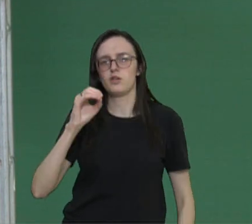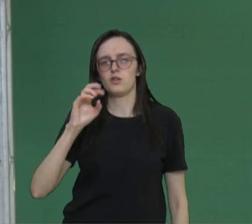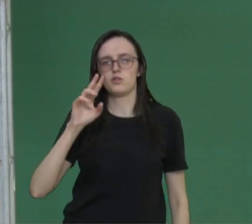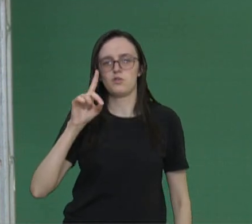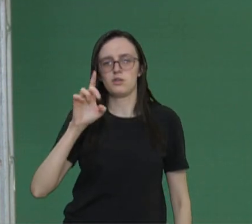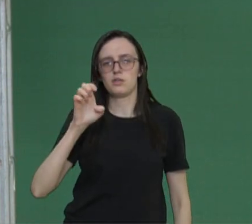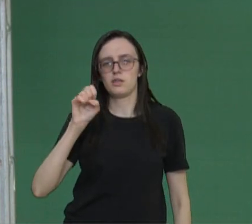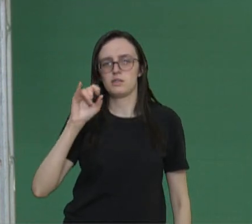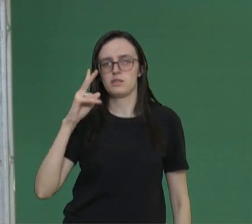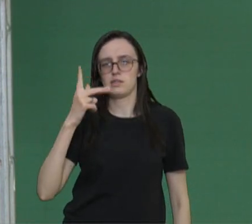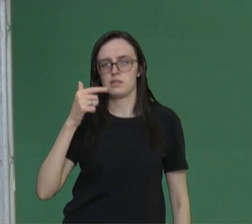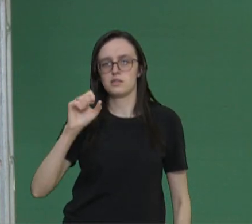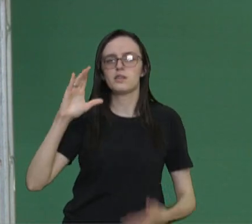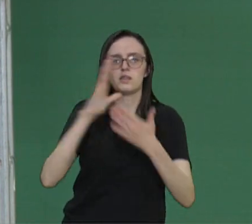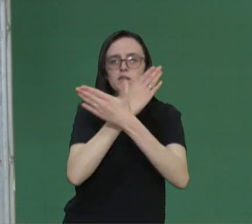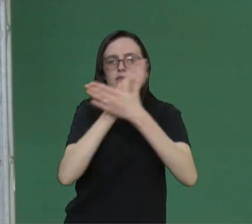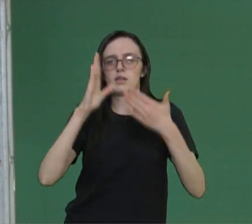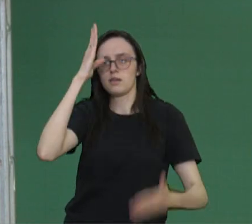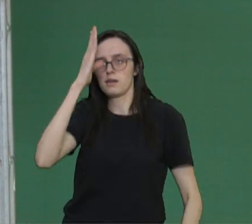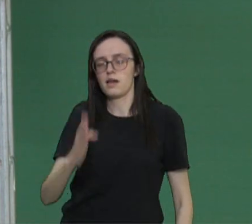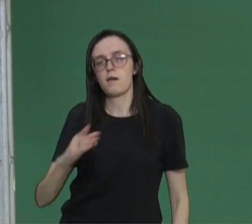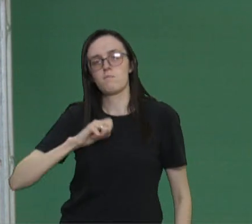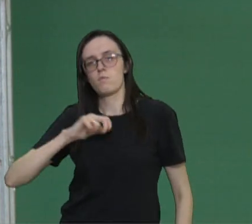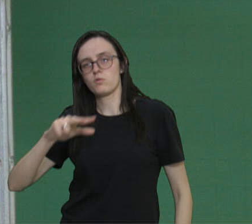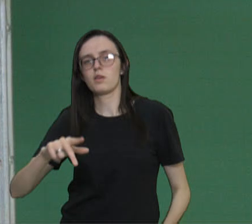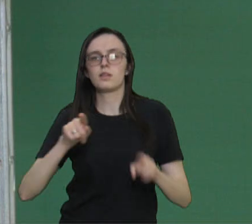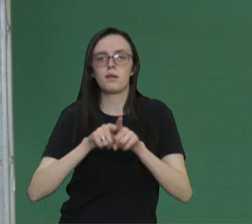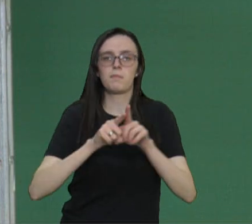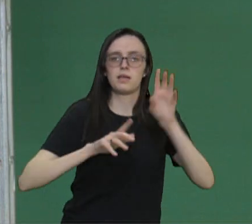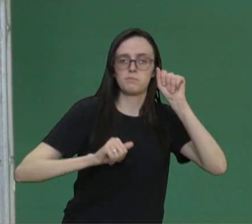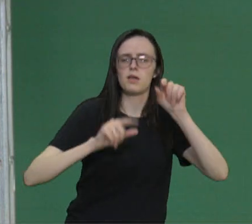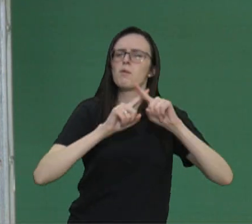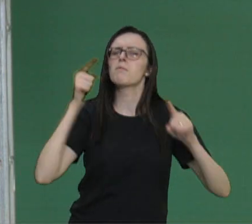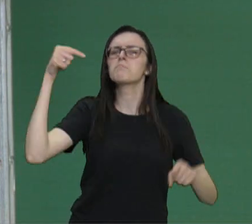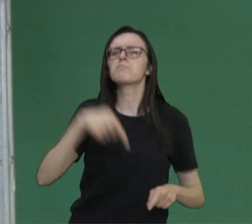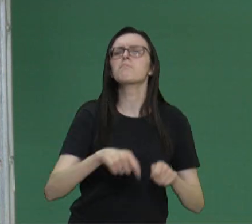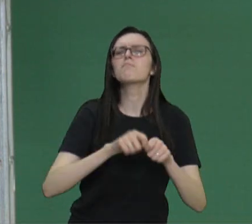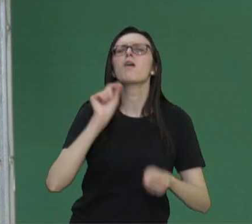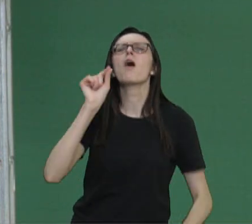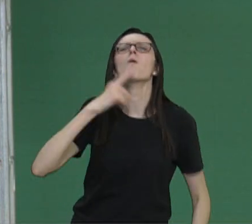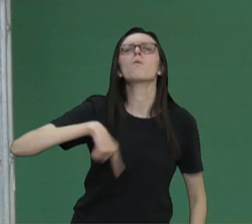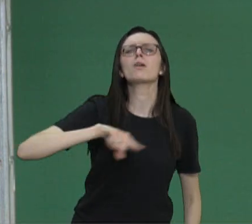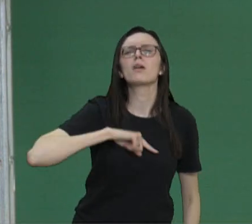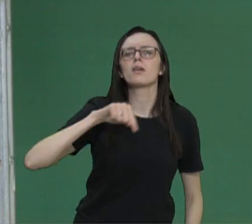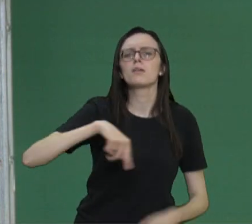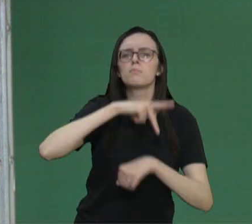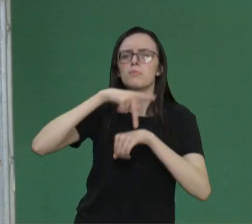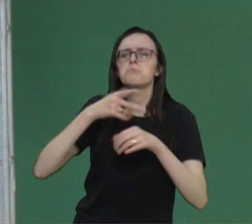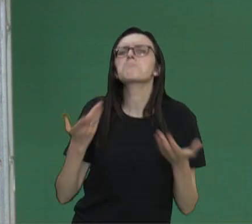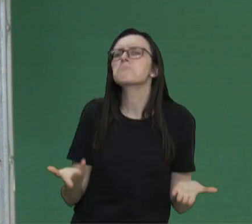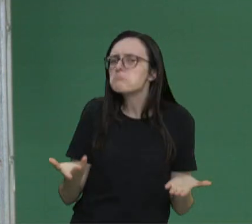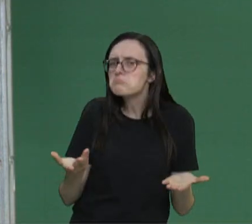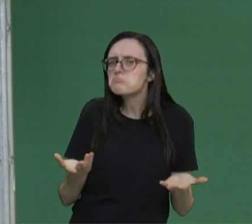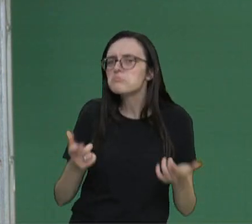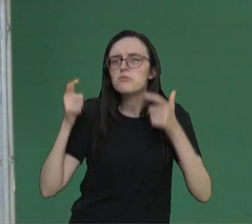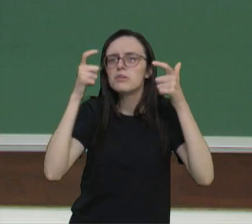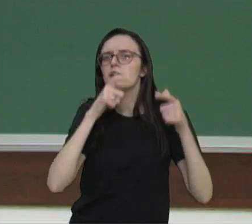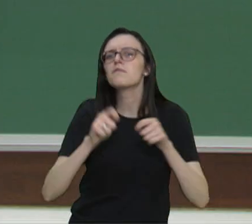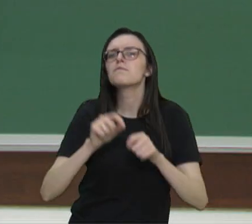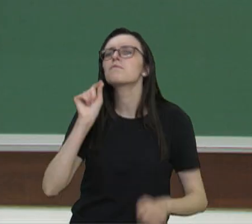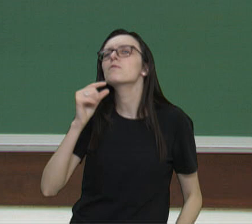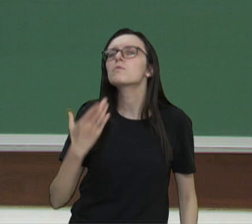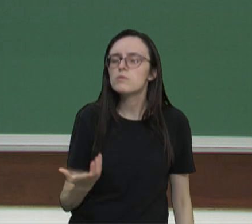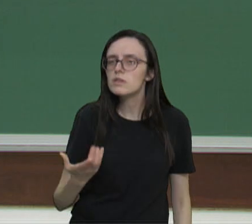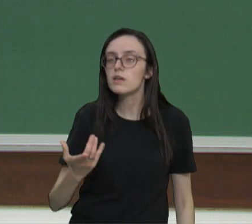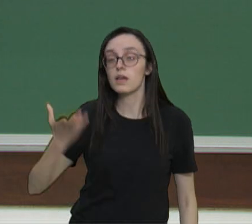dividiu o Brasil entre portugueses e espanhóis. Mas o que eles vieram fazer no nosso país, né, no nosso território aqui,